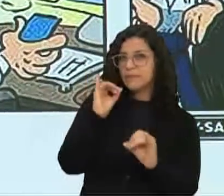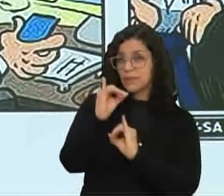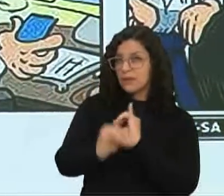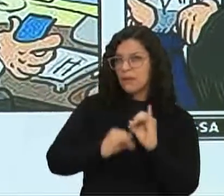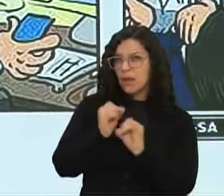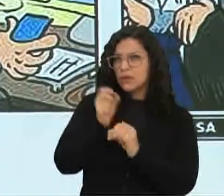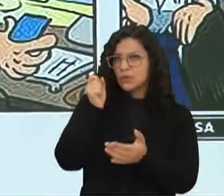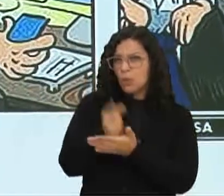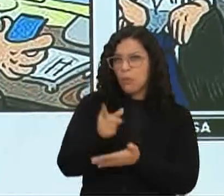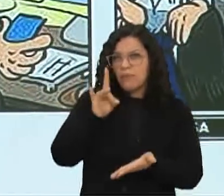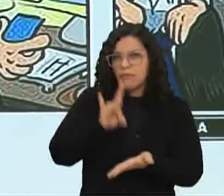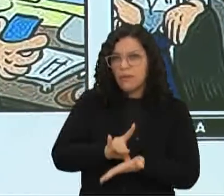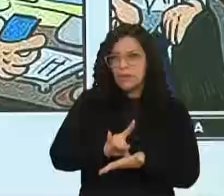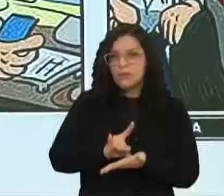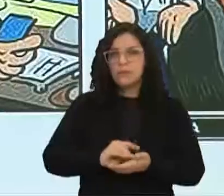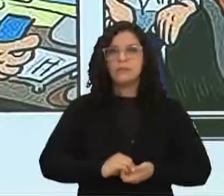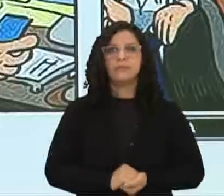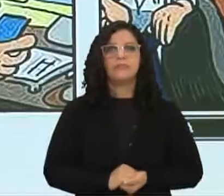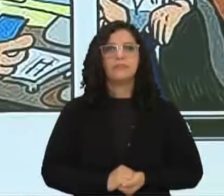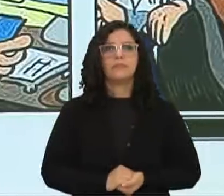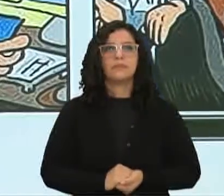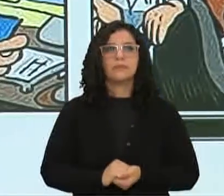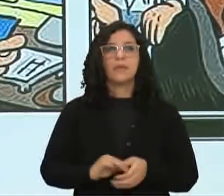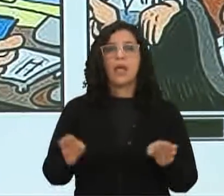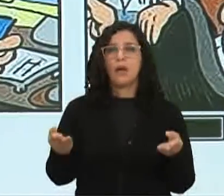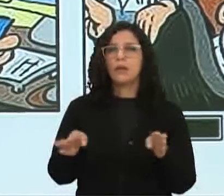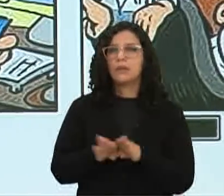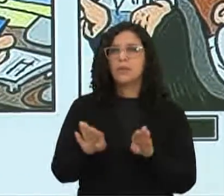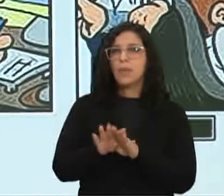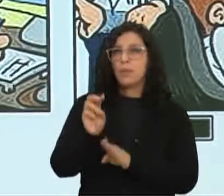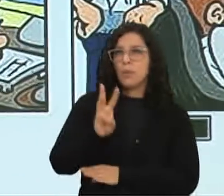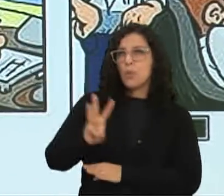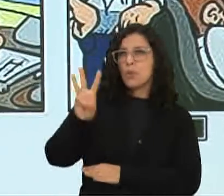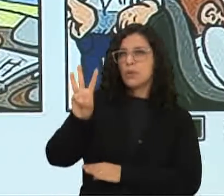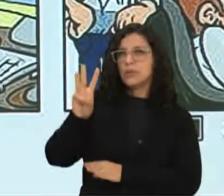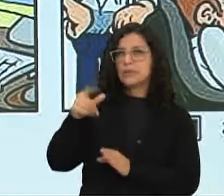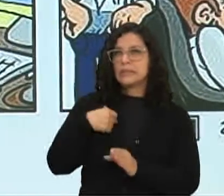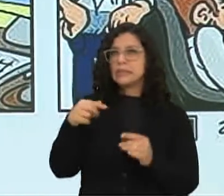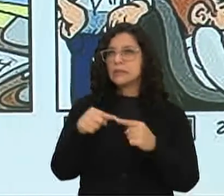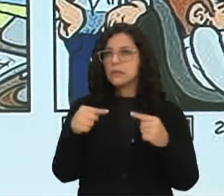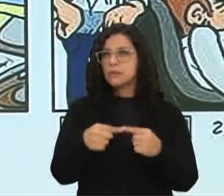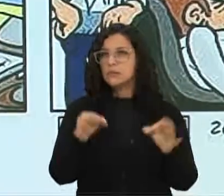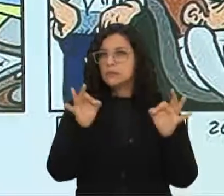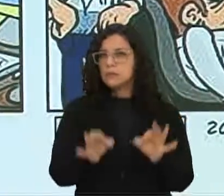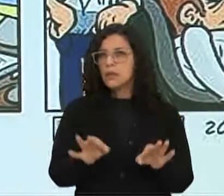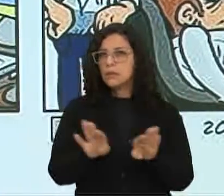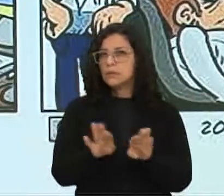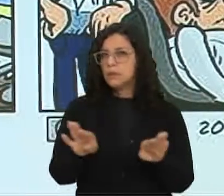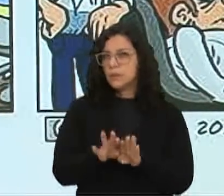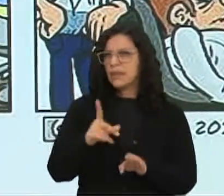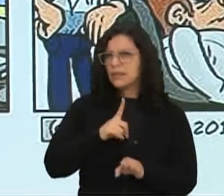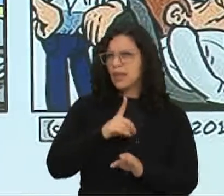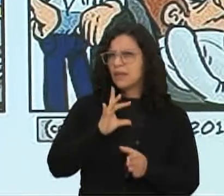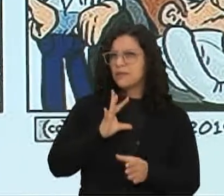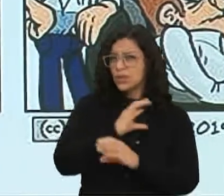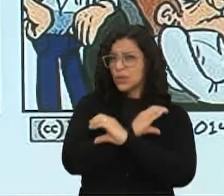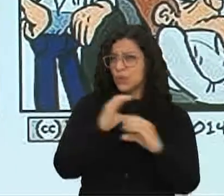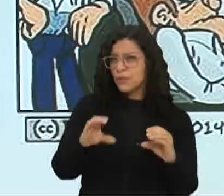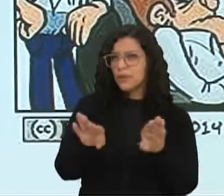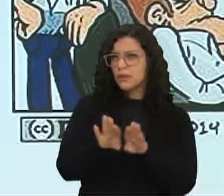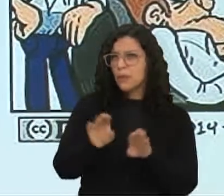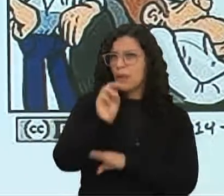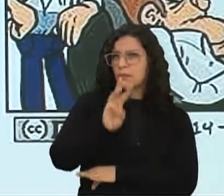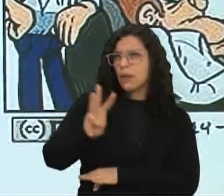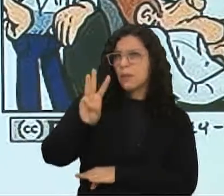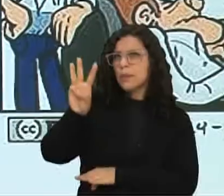depois, does the address match? Esse endereço é correspondente? É um endereço confiável